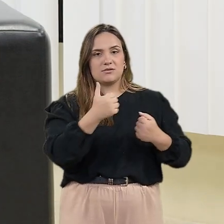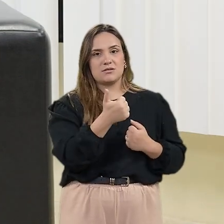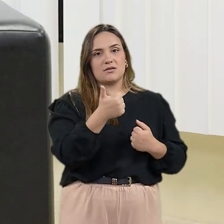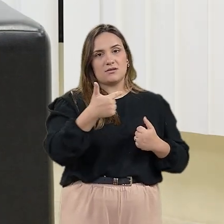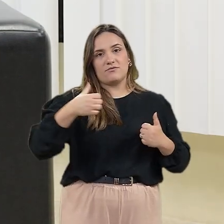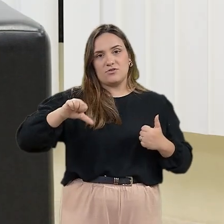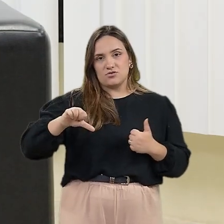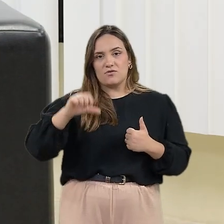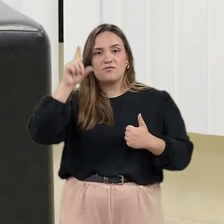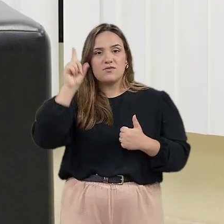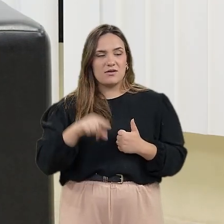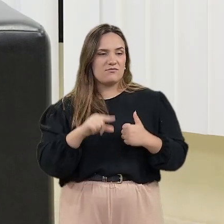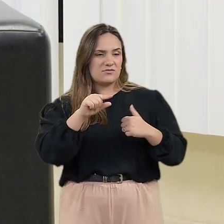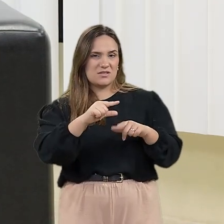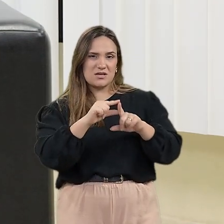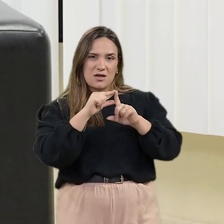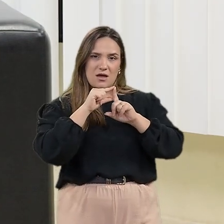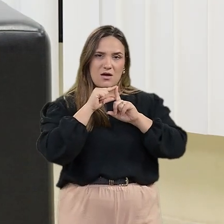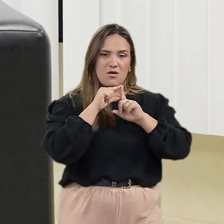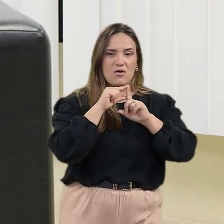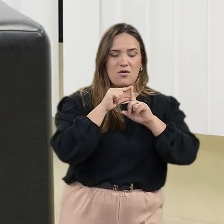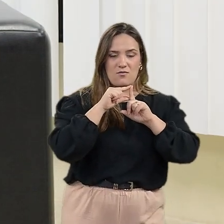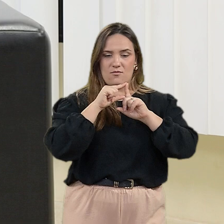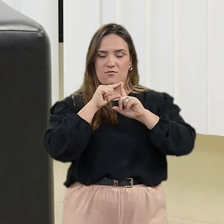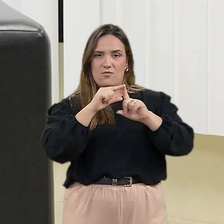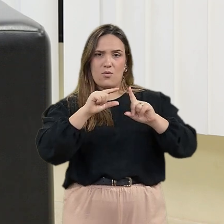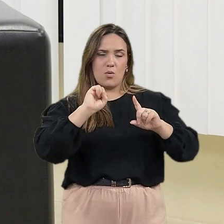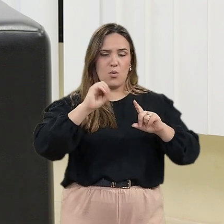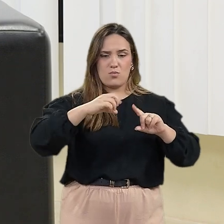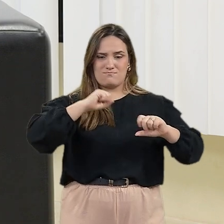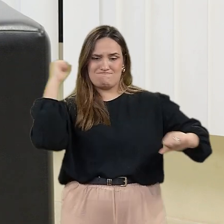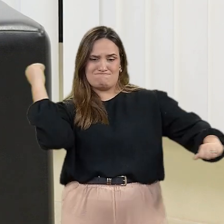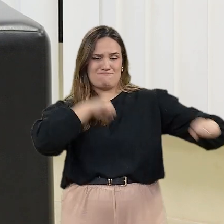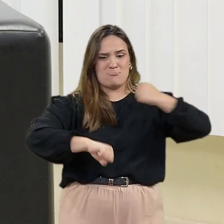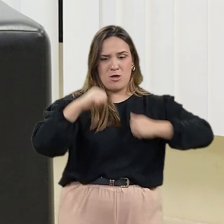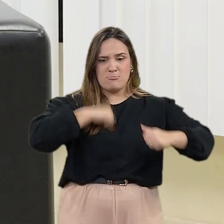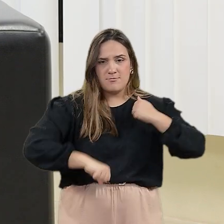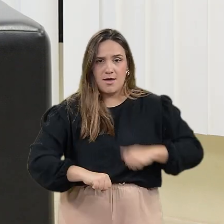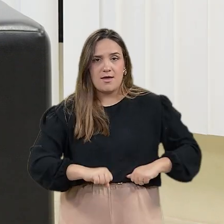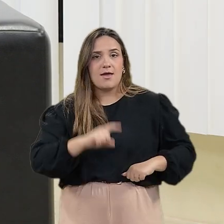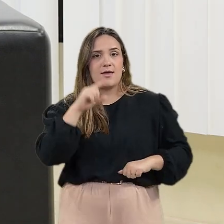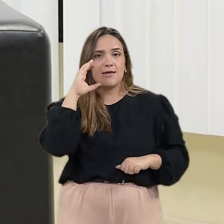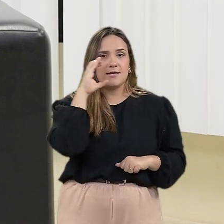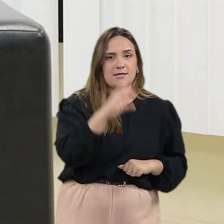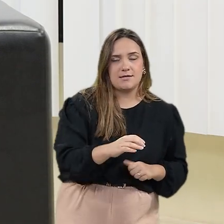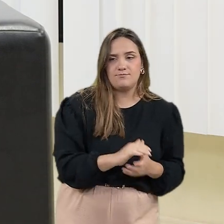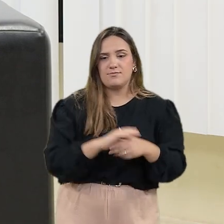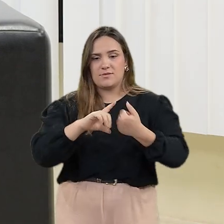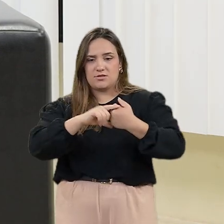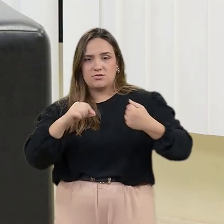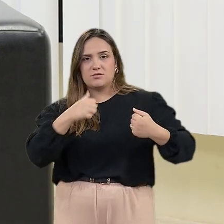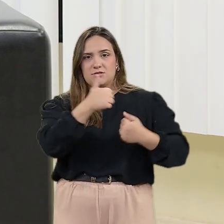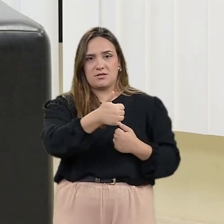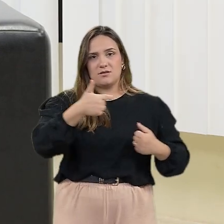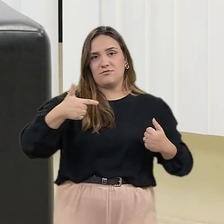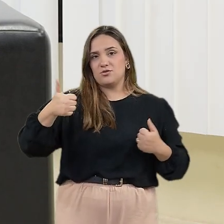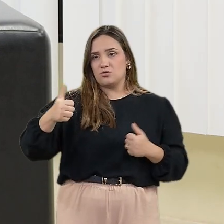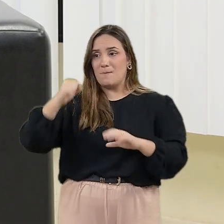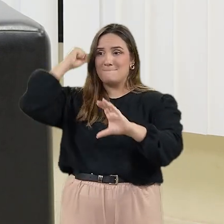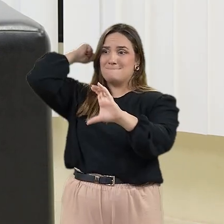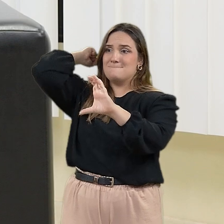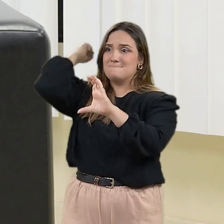artigo 129, ofender a integridade física de outrem é um crime. O artigo 121